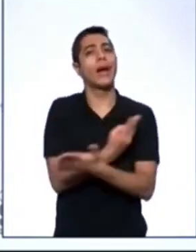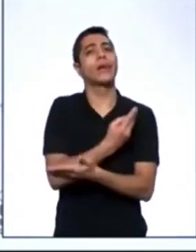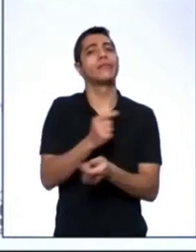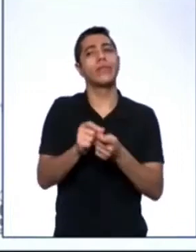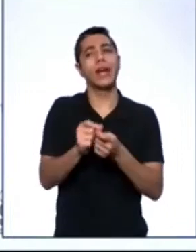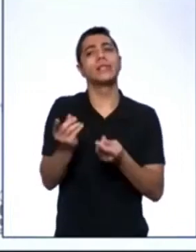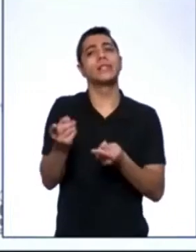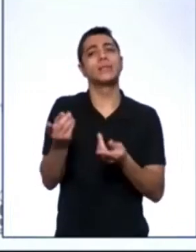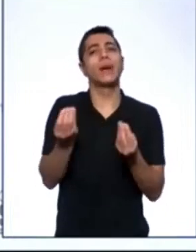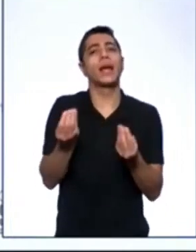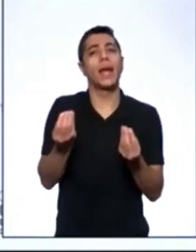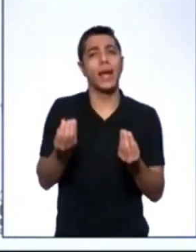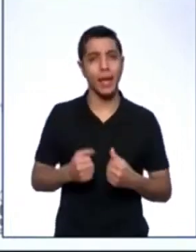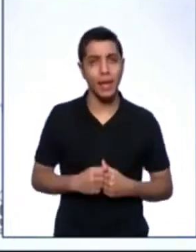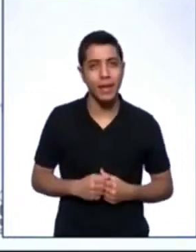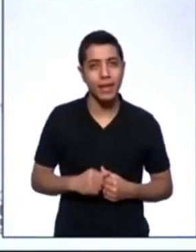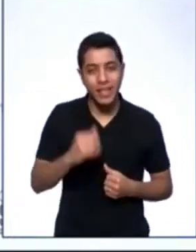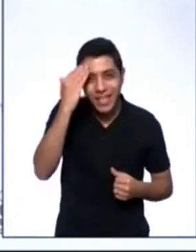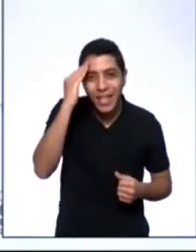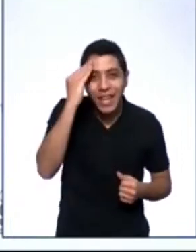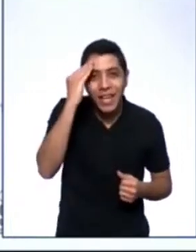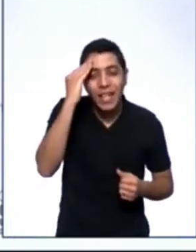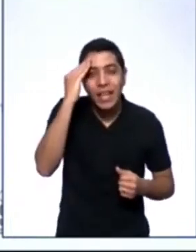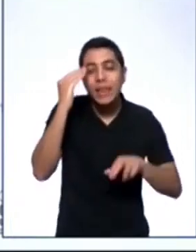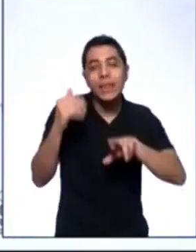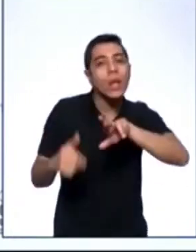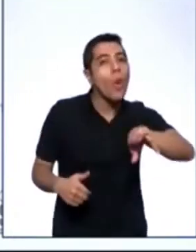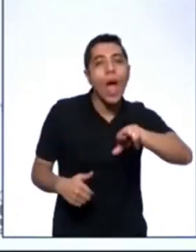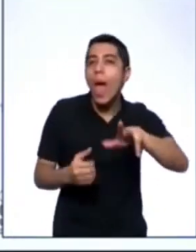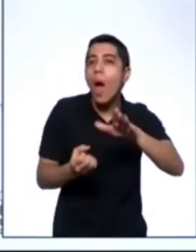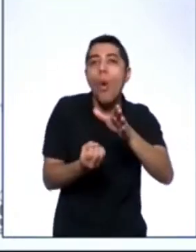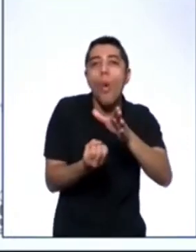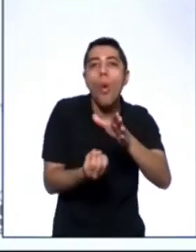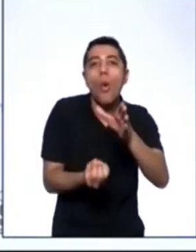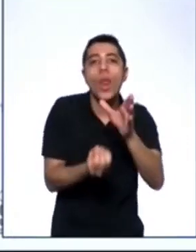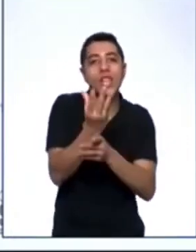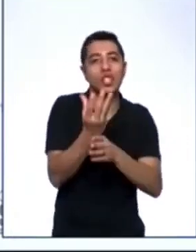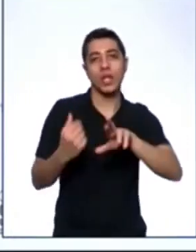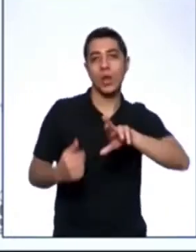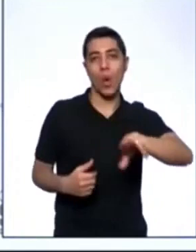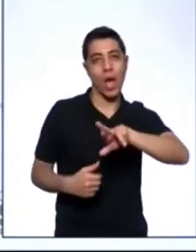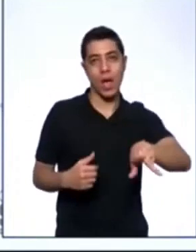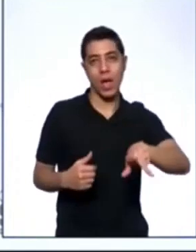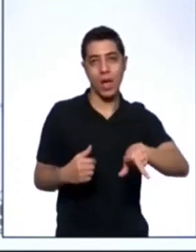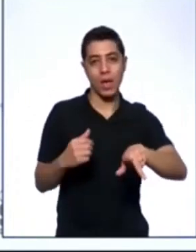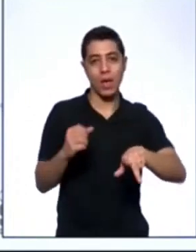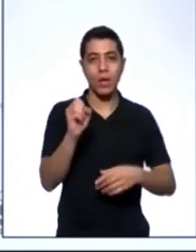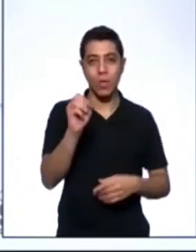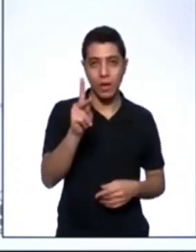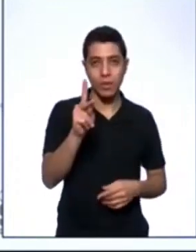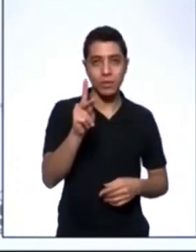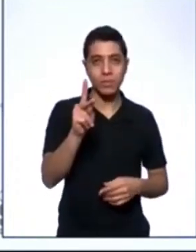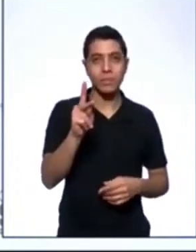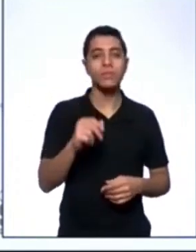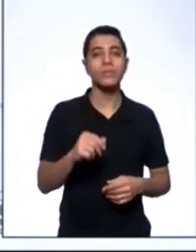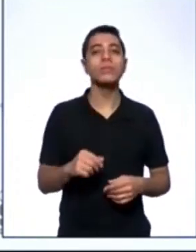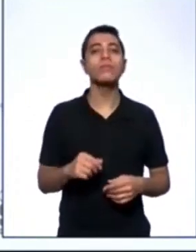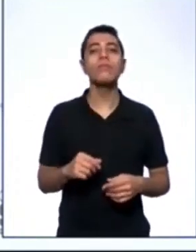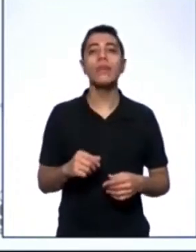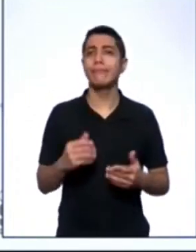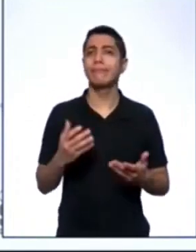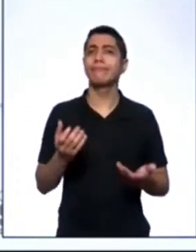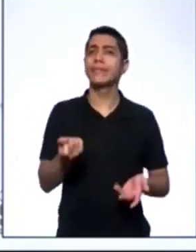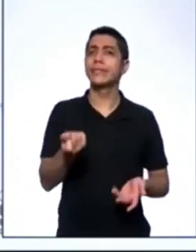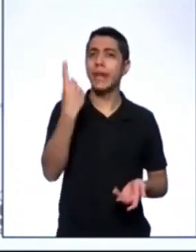isso não é a origem tudo bem agora gente muito doido isso